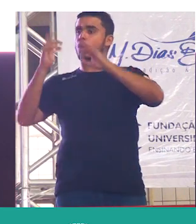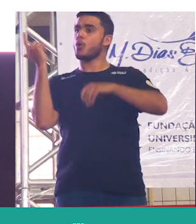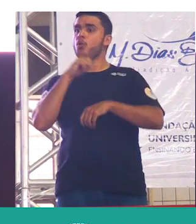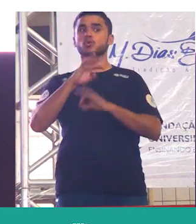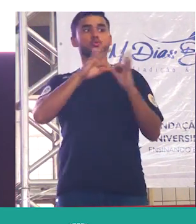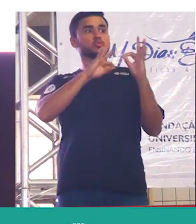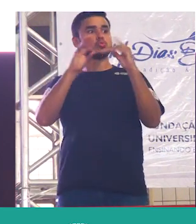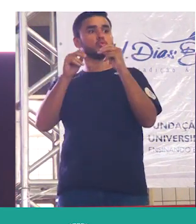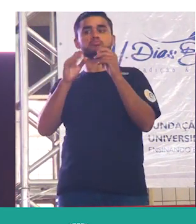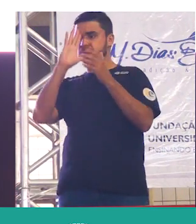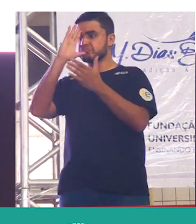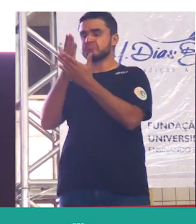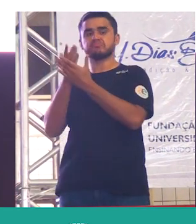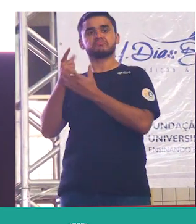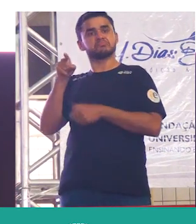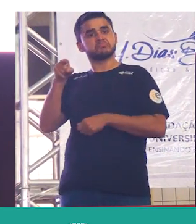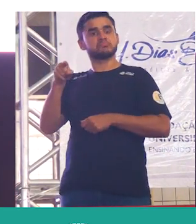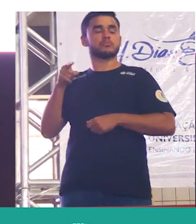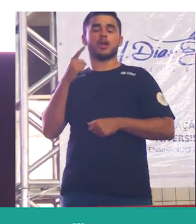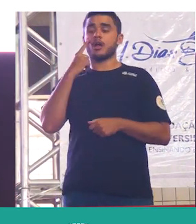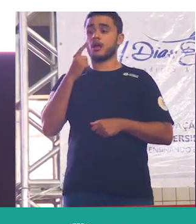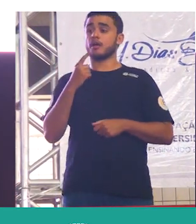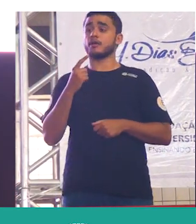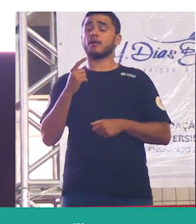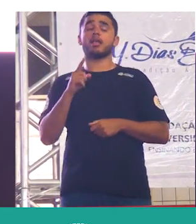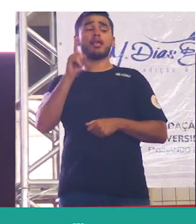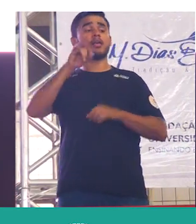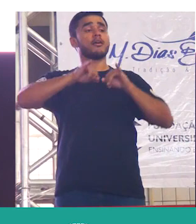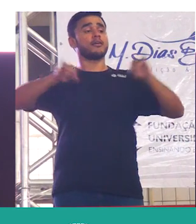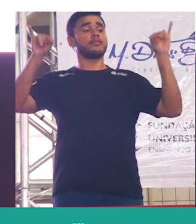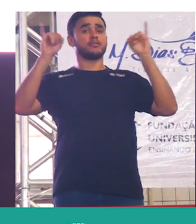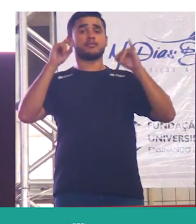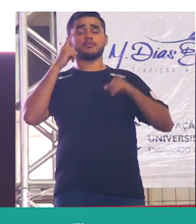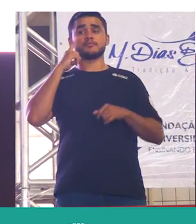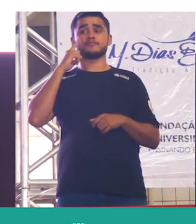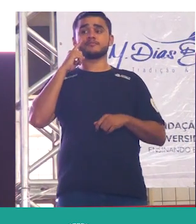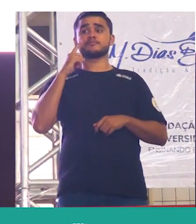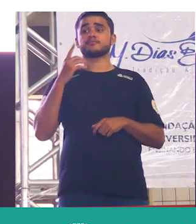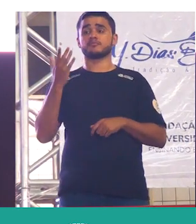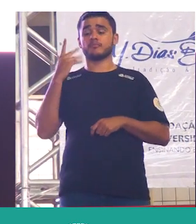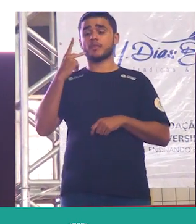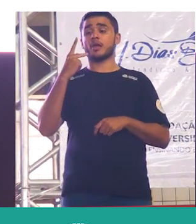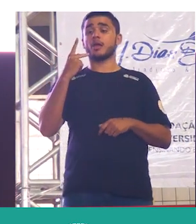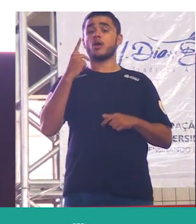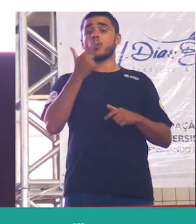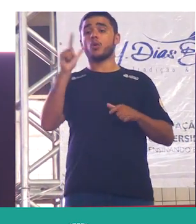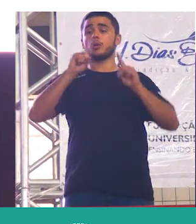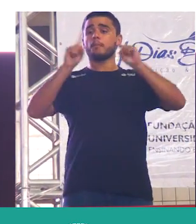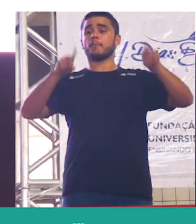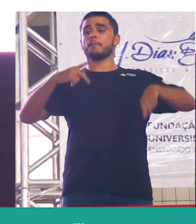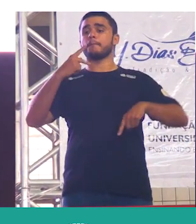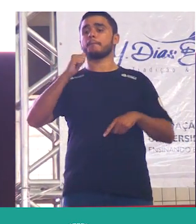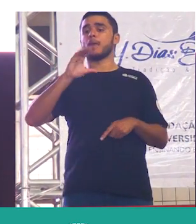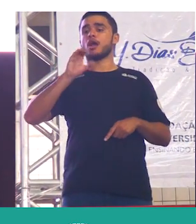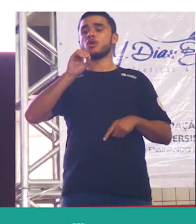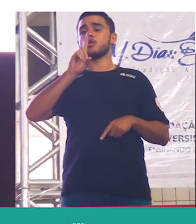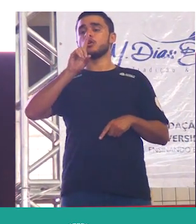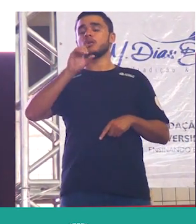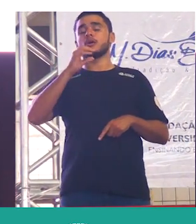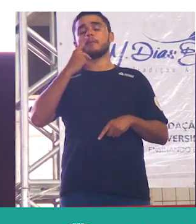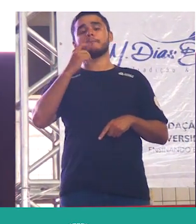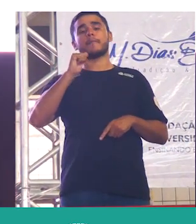época. Então, esse mesmo governo lançou o famoso Pacote de Abril, em